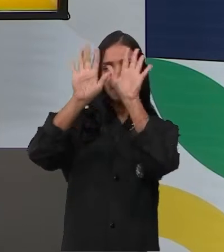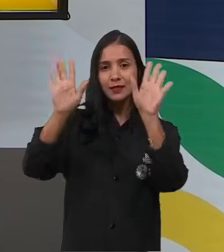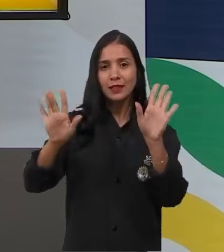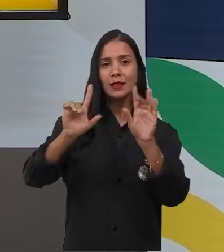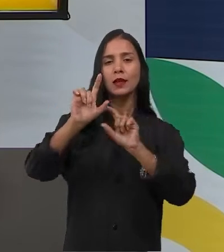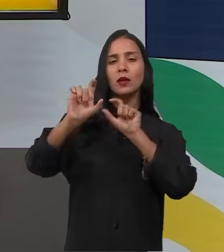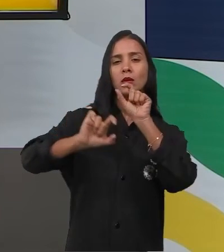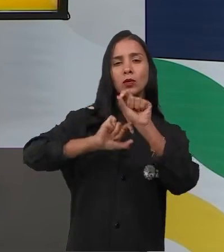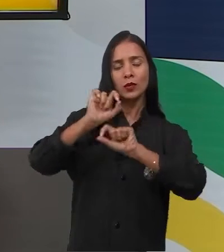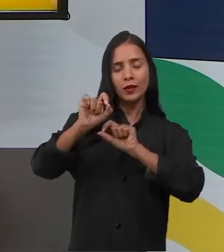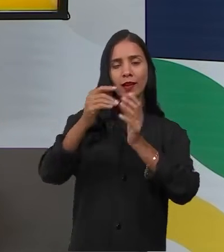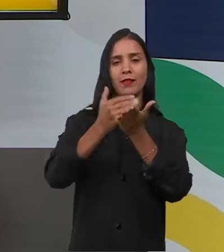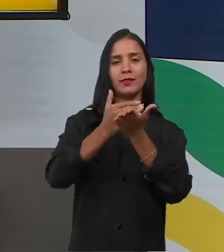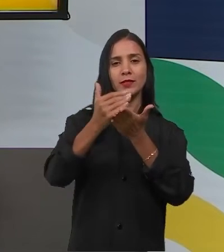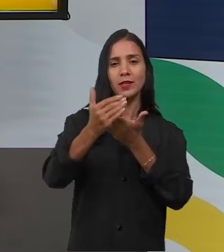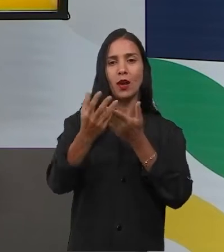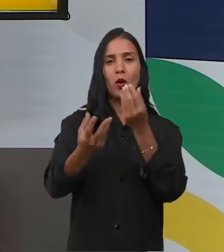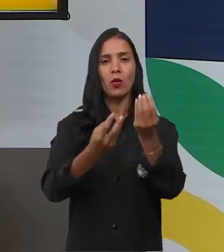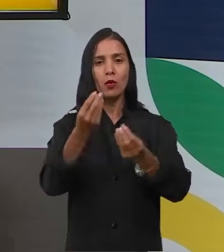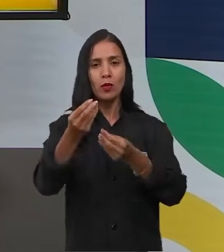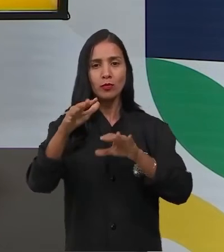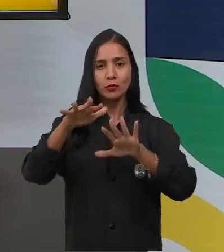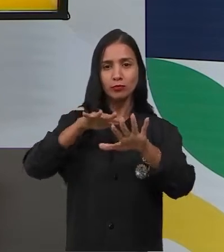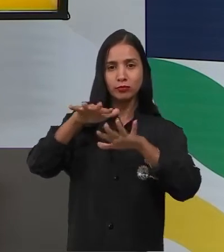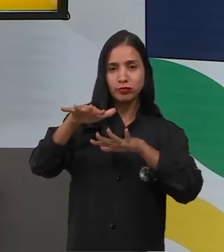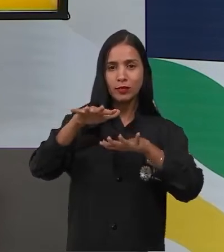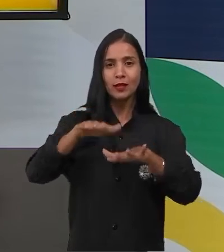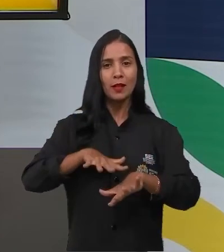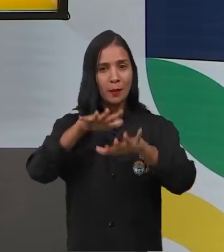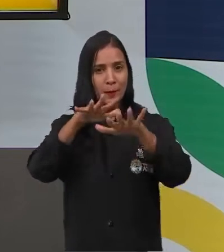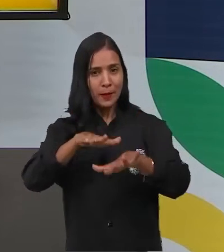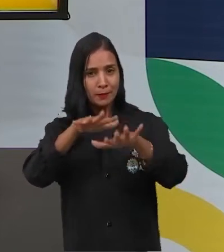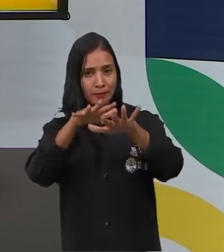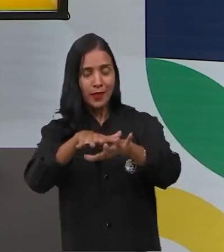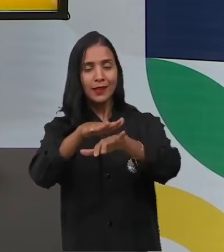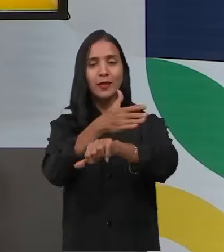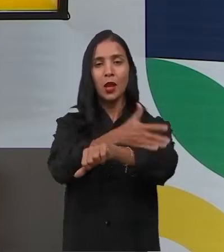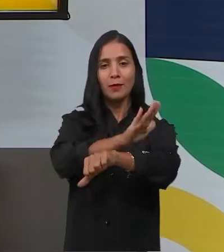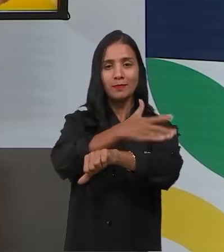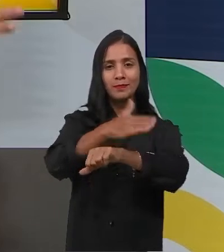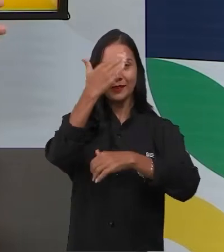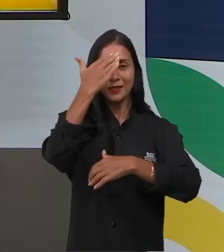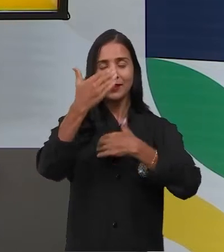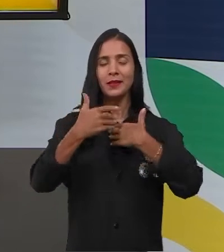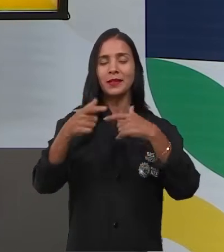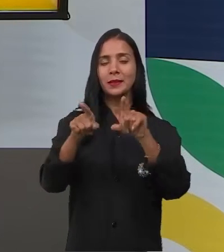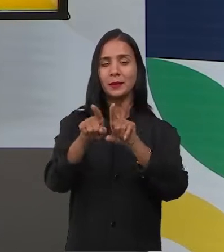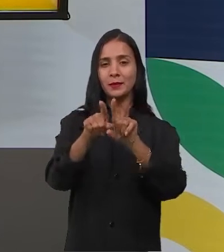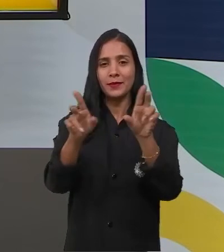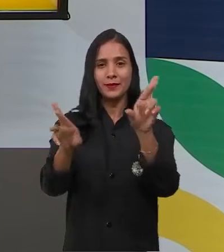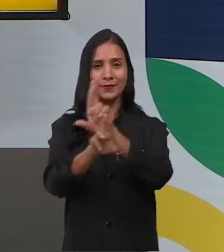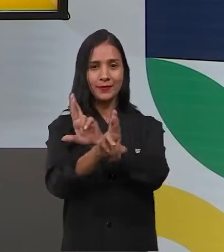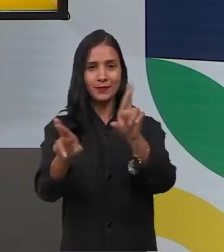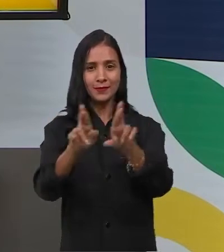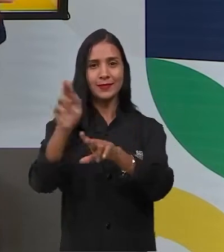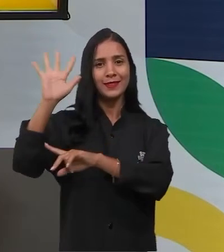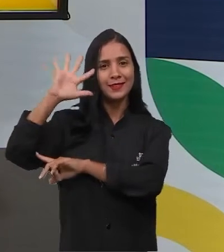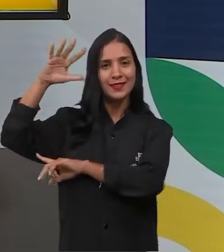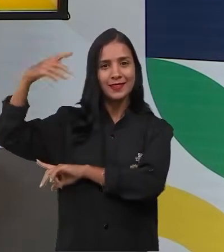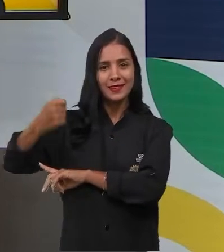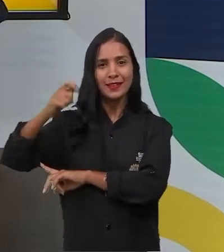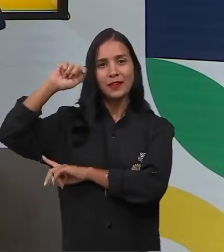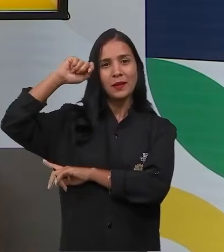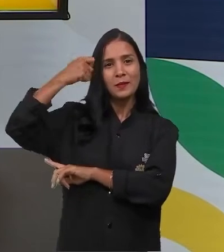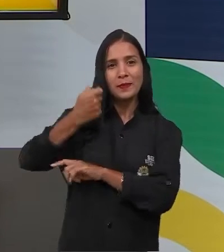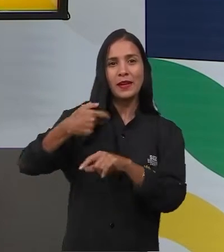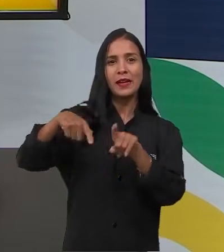entendimento acerca das manifestações, das práticas corporais relacionadas à cultura afro-brasileira e indígena dentro